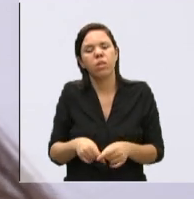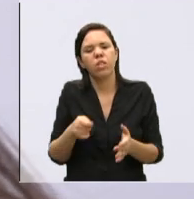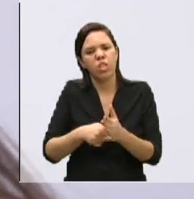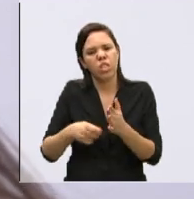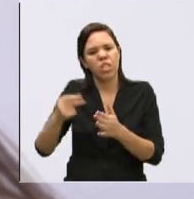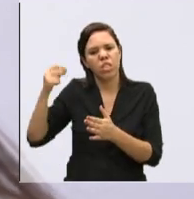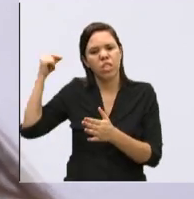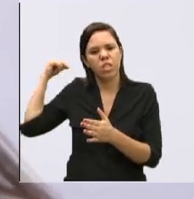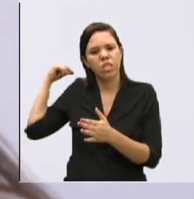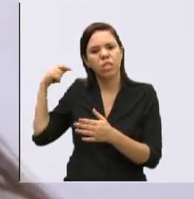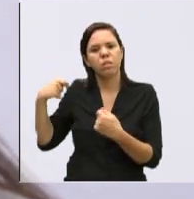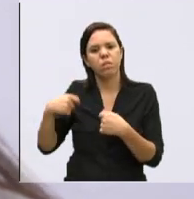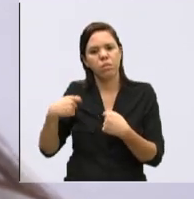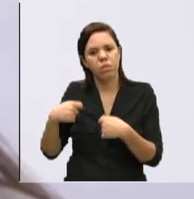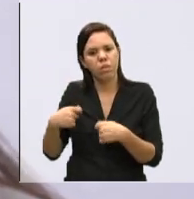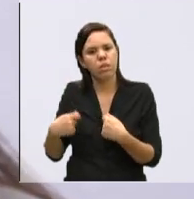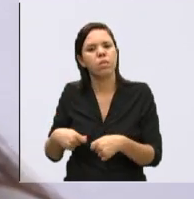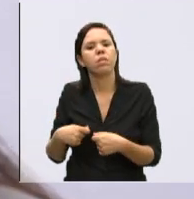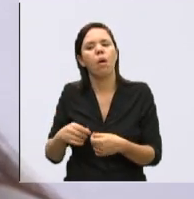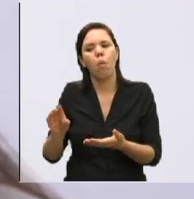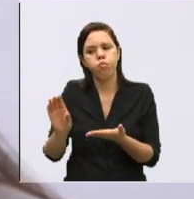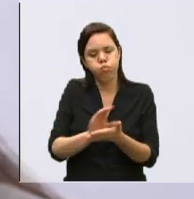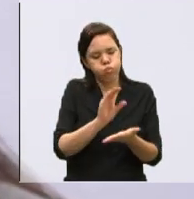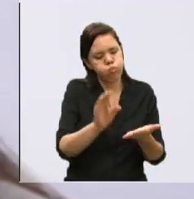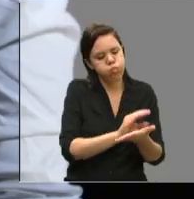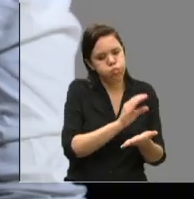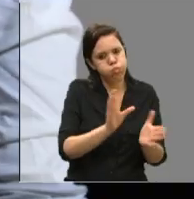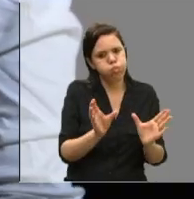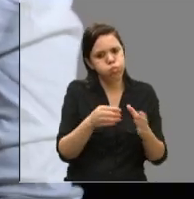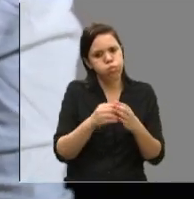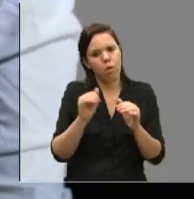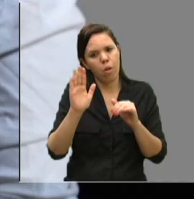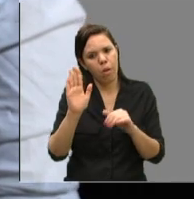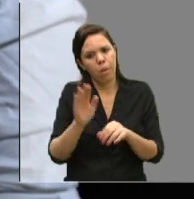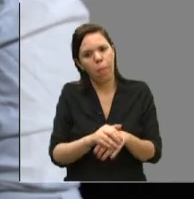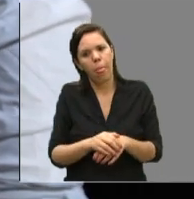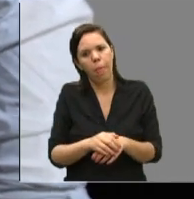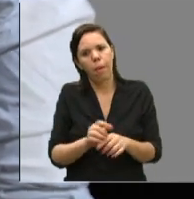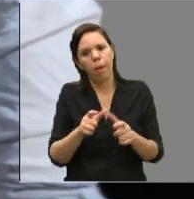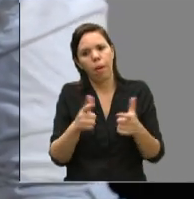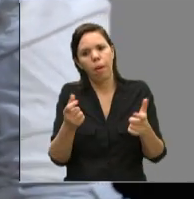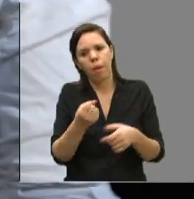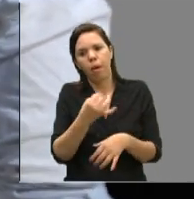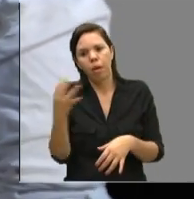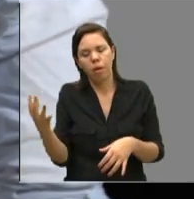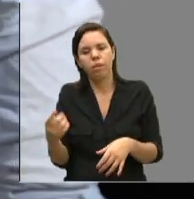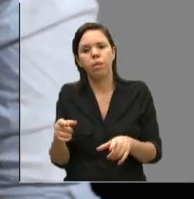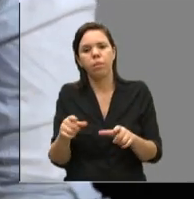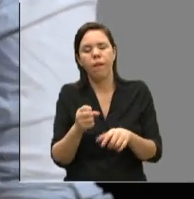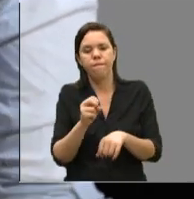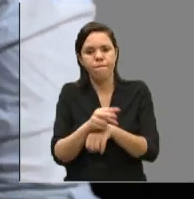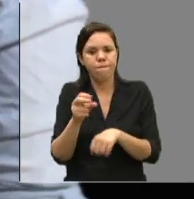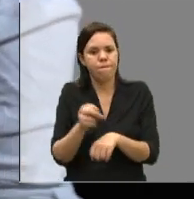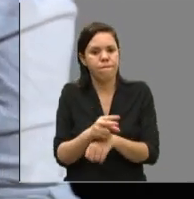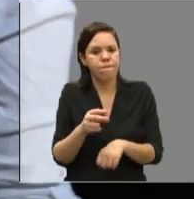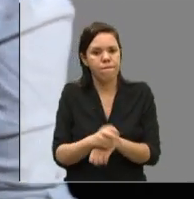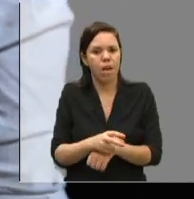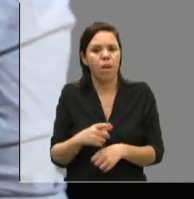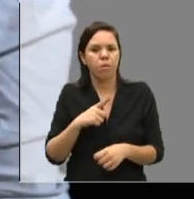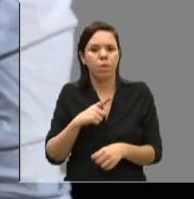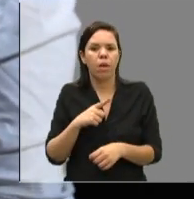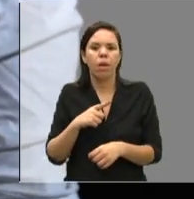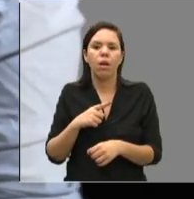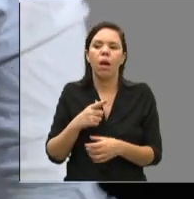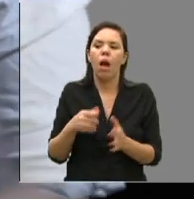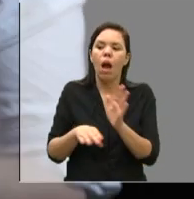Mas a gente precisa, principalmente, mais investimento, mais equipes, aumentando o número de vagas na casa-abrigo, equipes para fazer busca